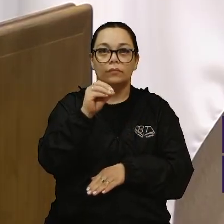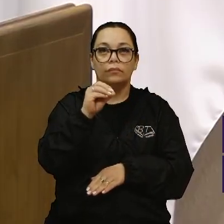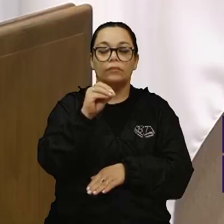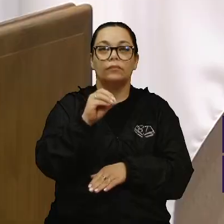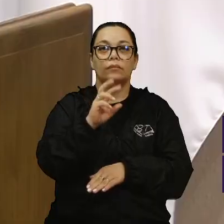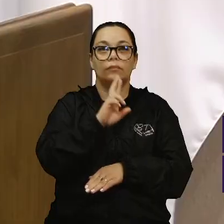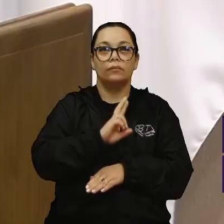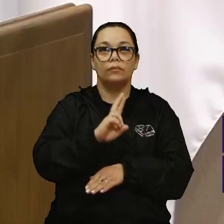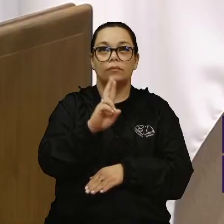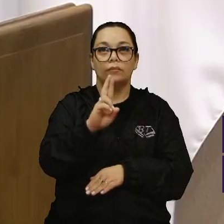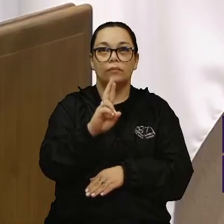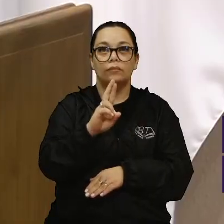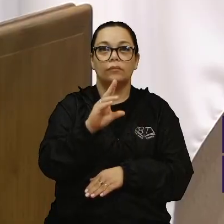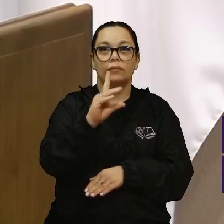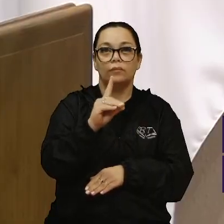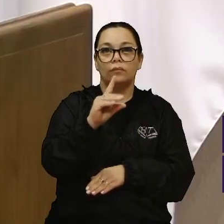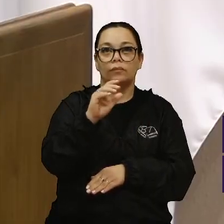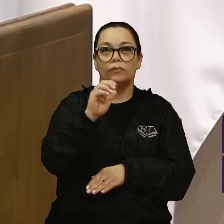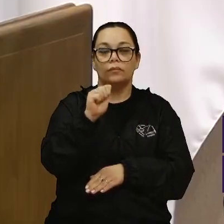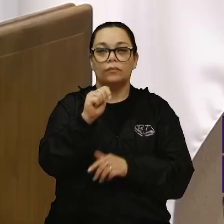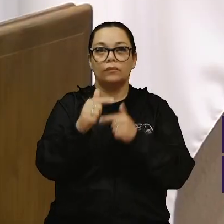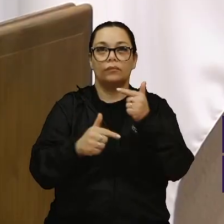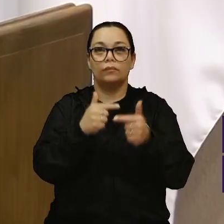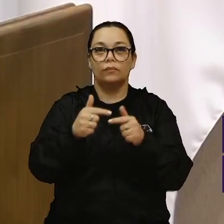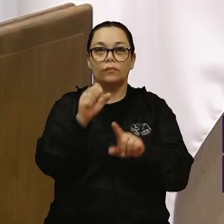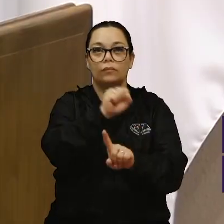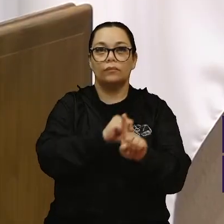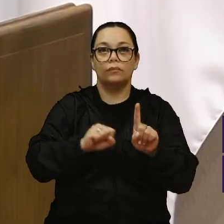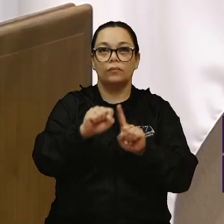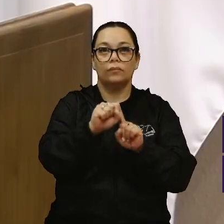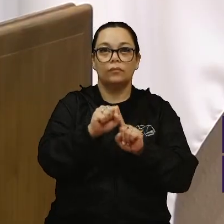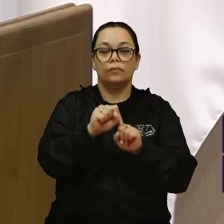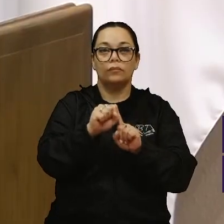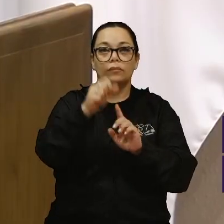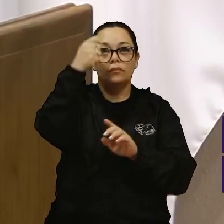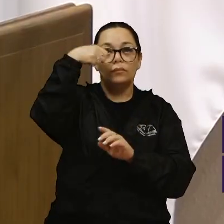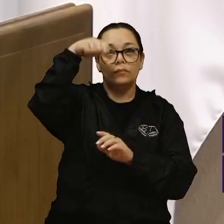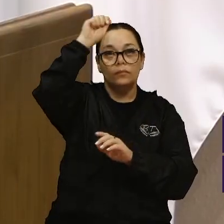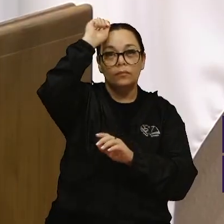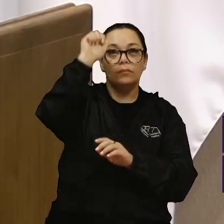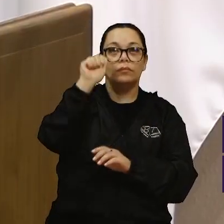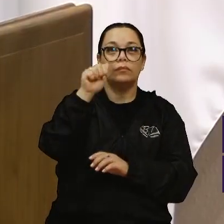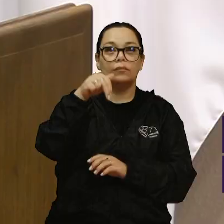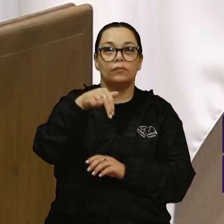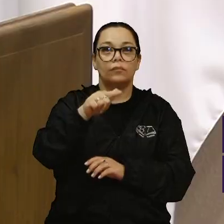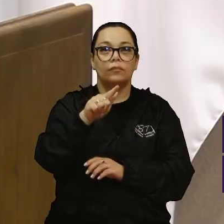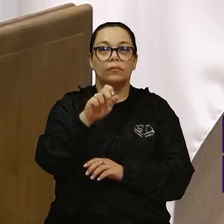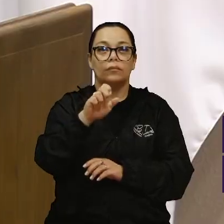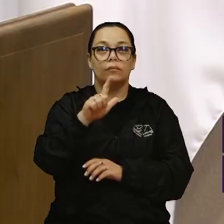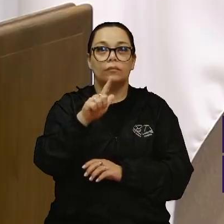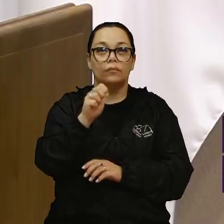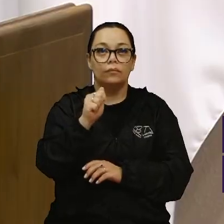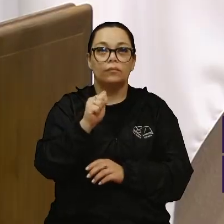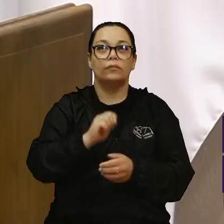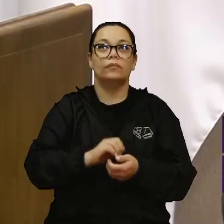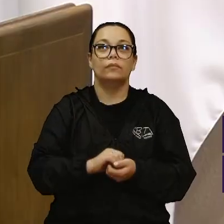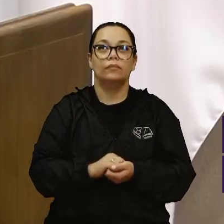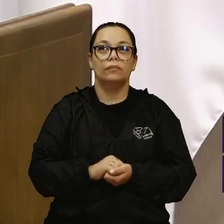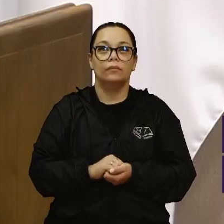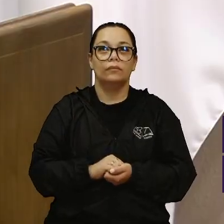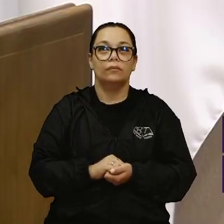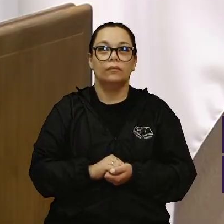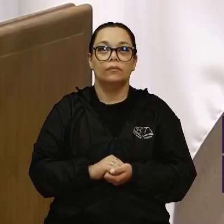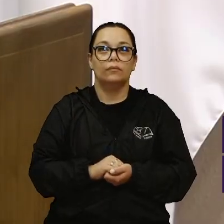Representante do Diretório Acadêmico do Serviço Social da UX, Ângela Júlia Alves.